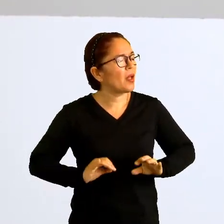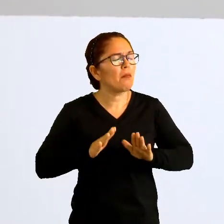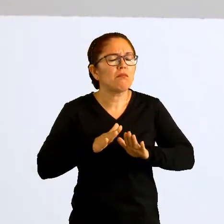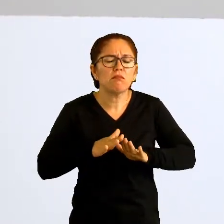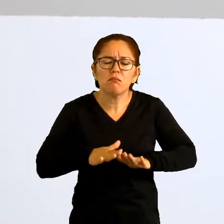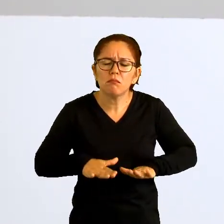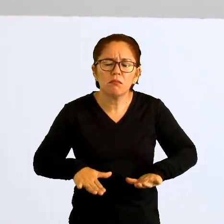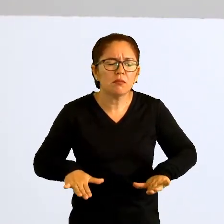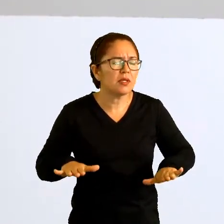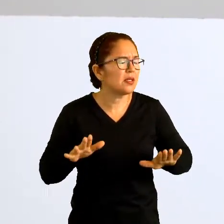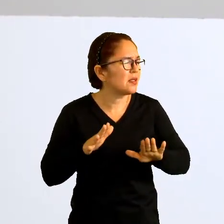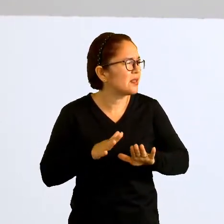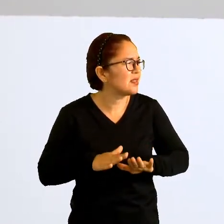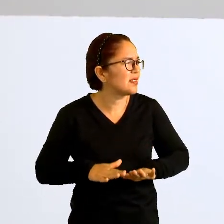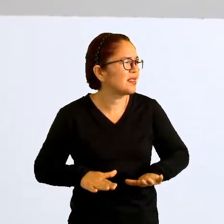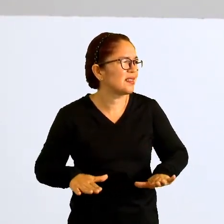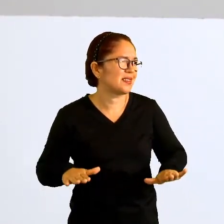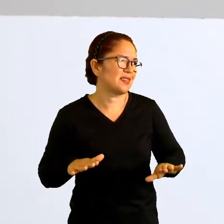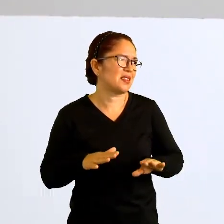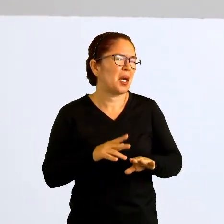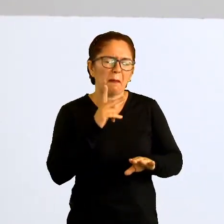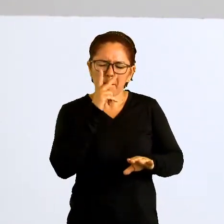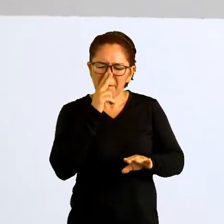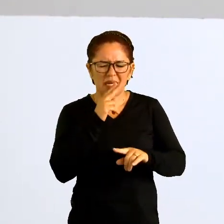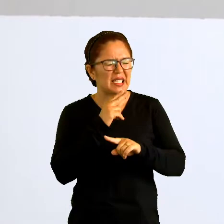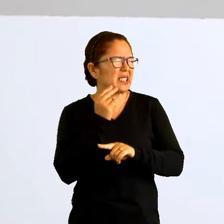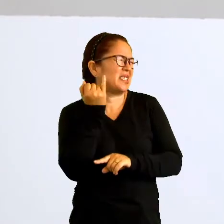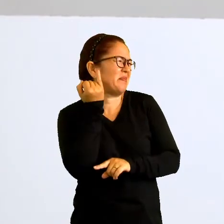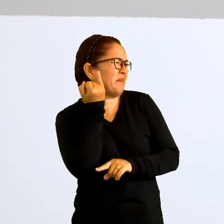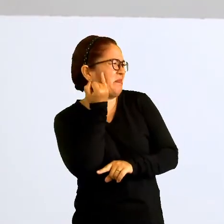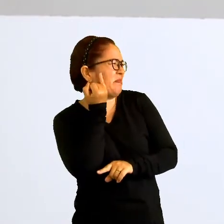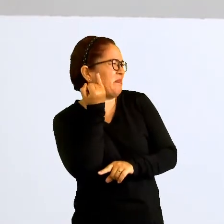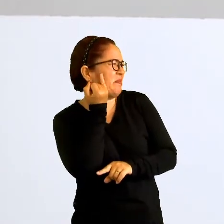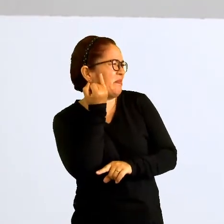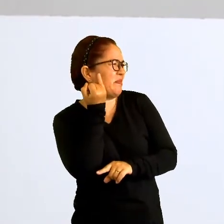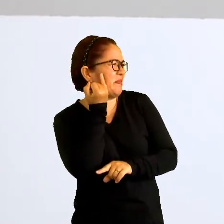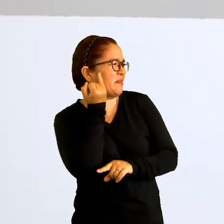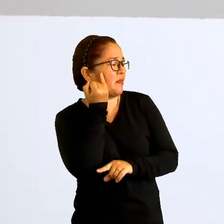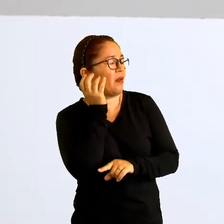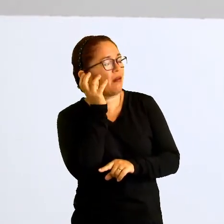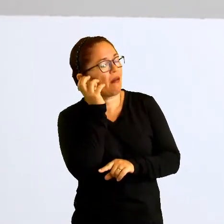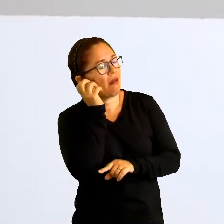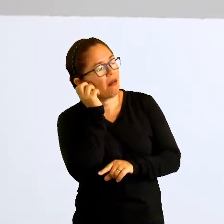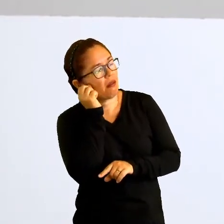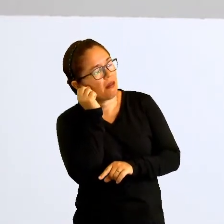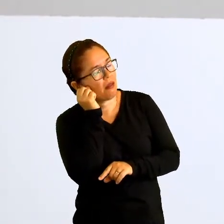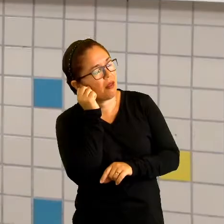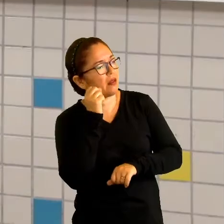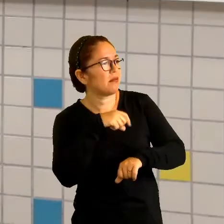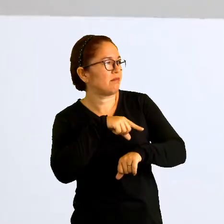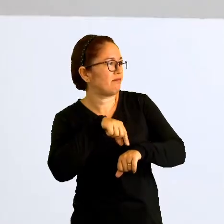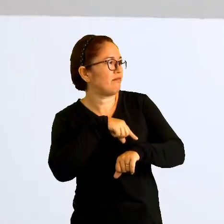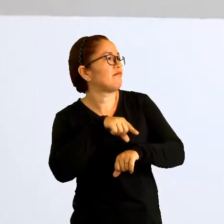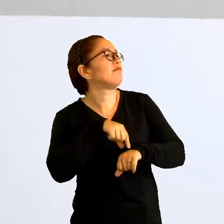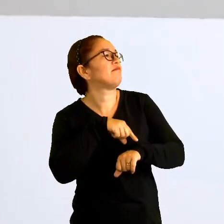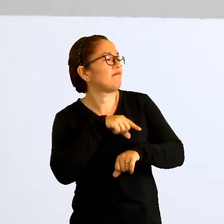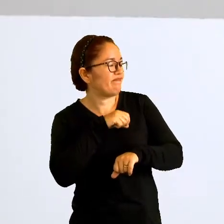mansinho. Eu acho ele preguiçoso, porque ele só fica dormindo.